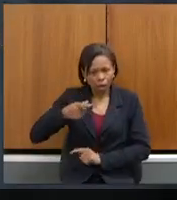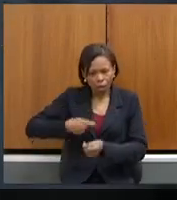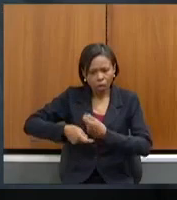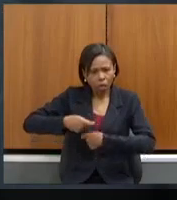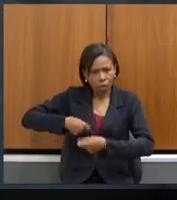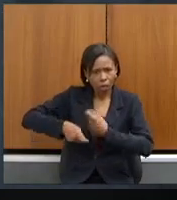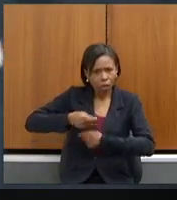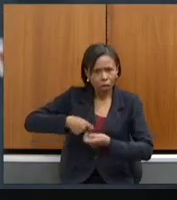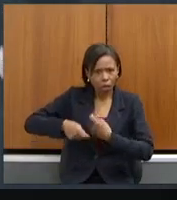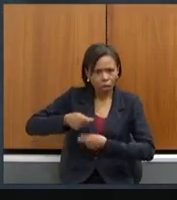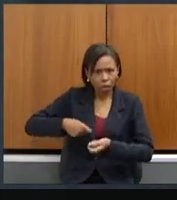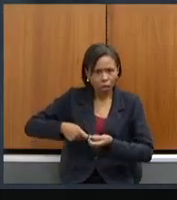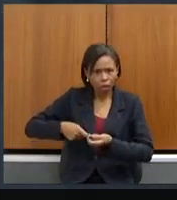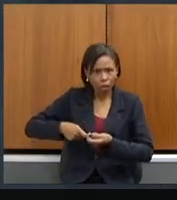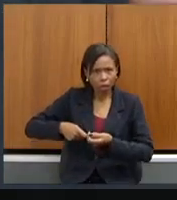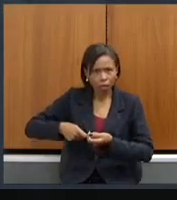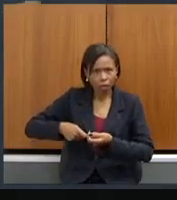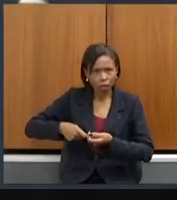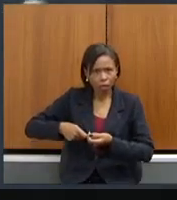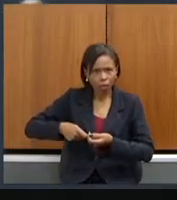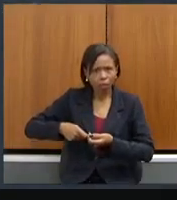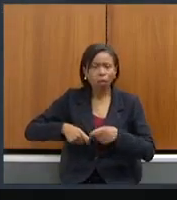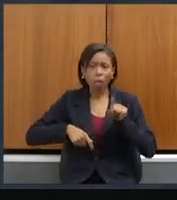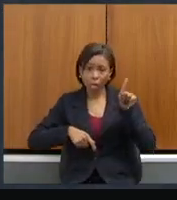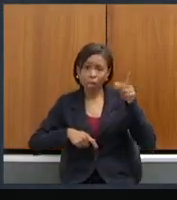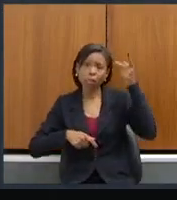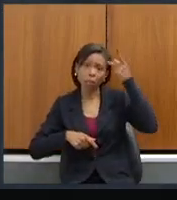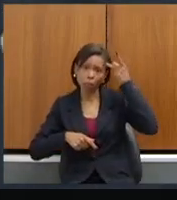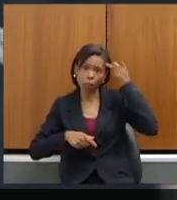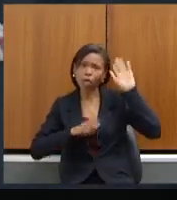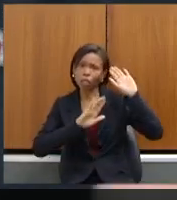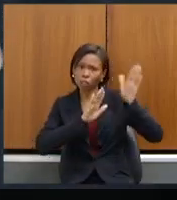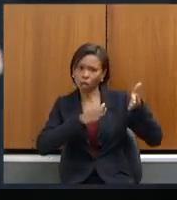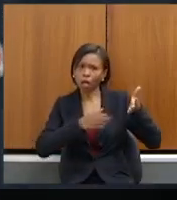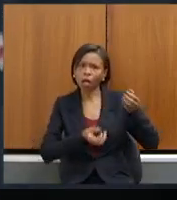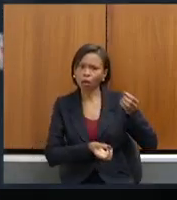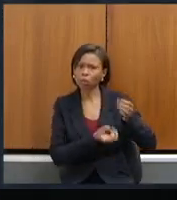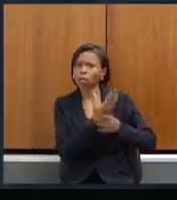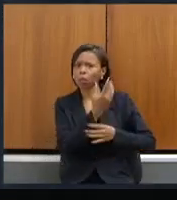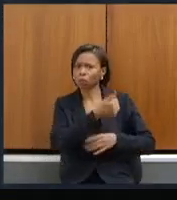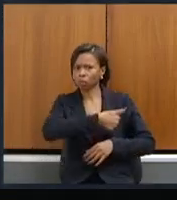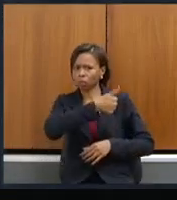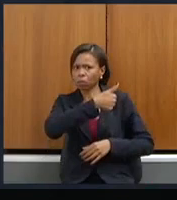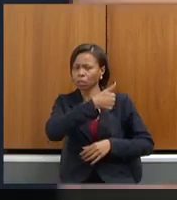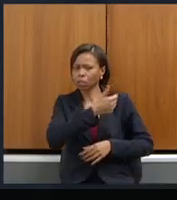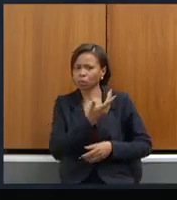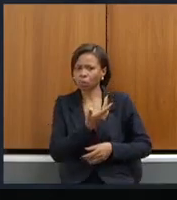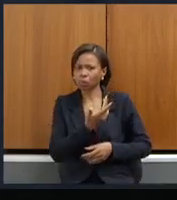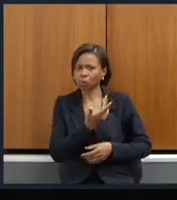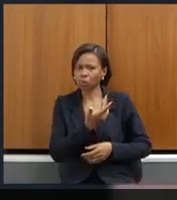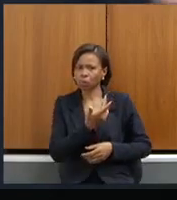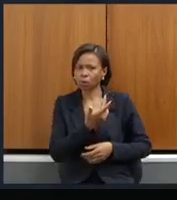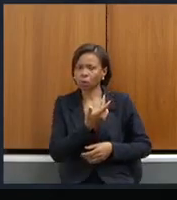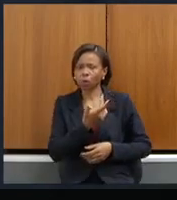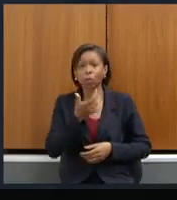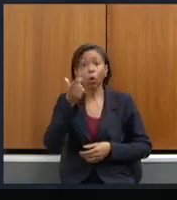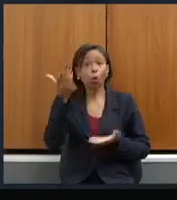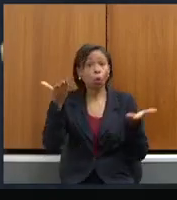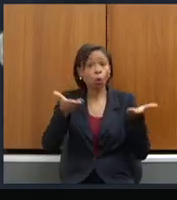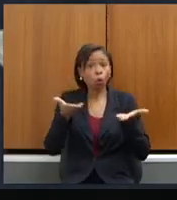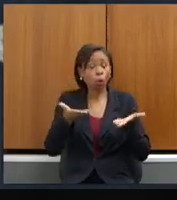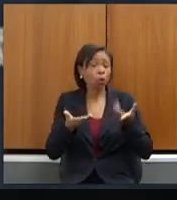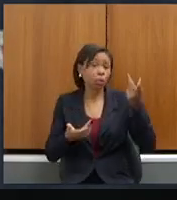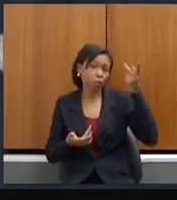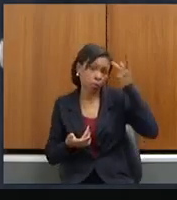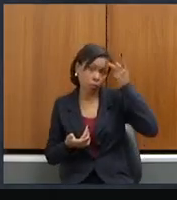que São Paulo inicialmente Foi razoável em plantou isso a mais tempo no Rio de Janeiro hoje São Paulo está